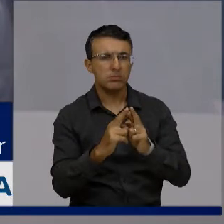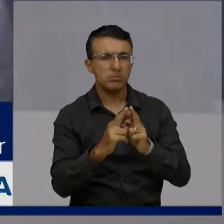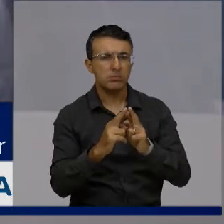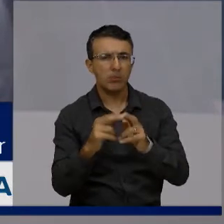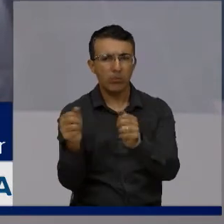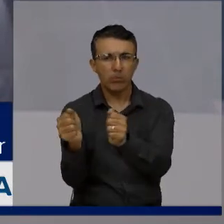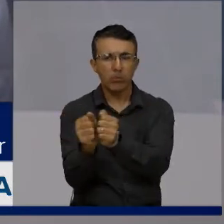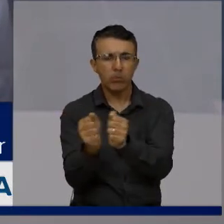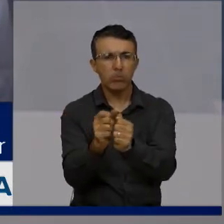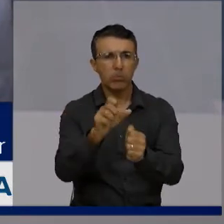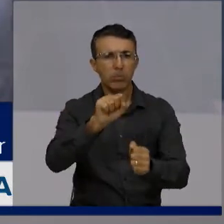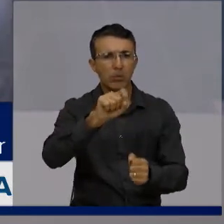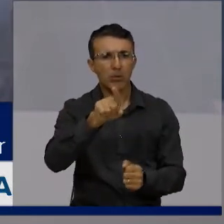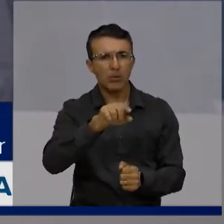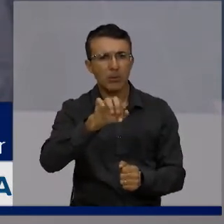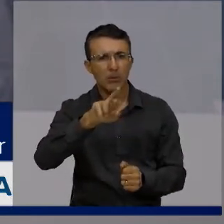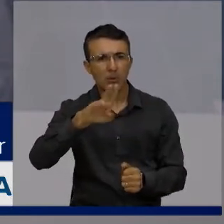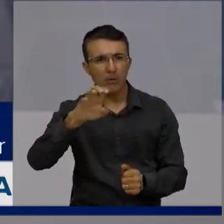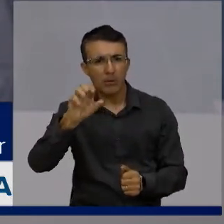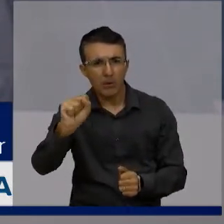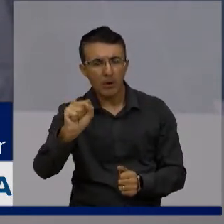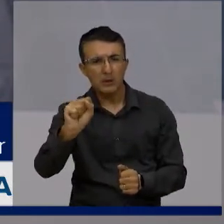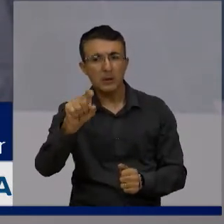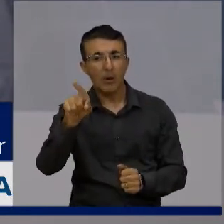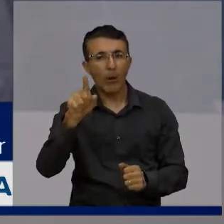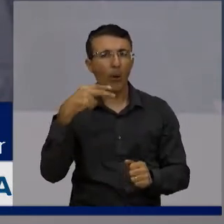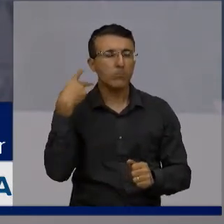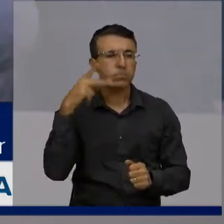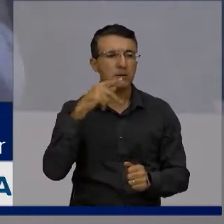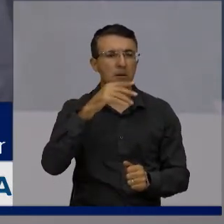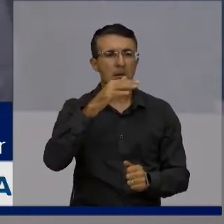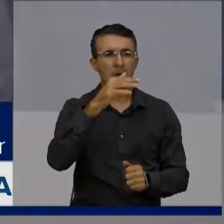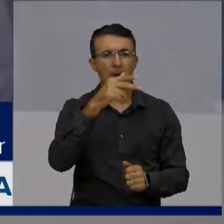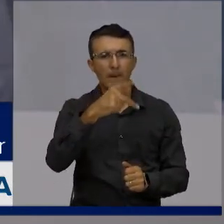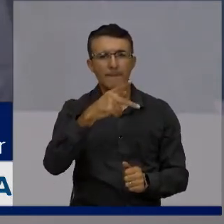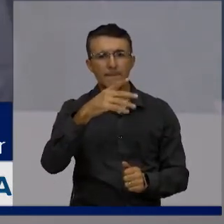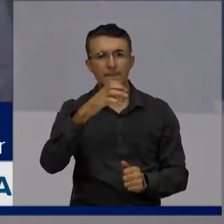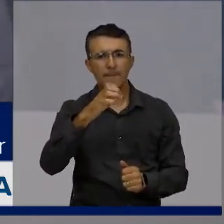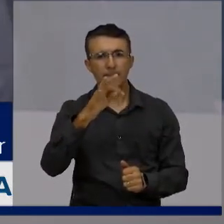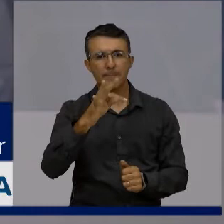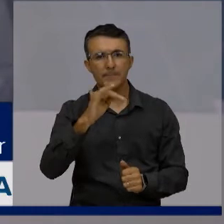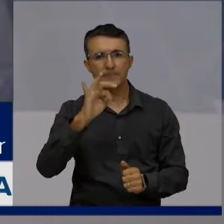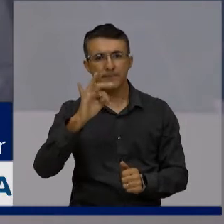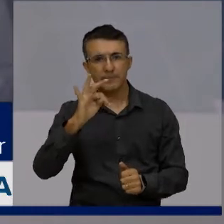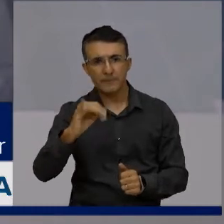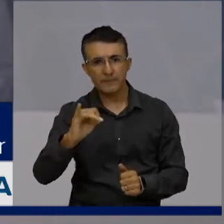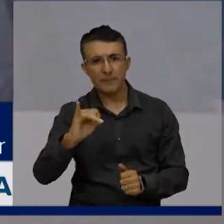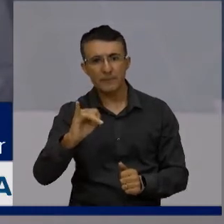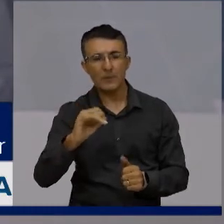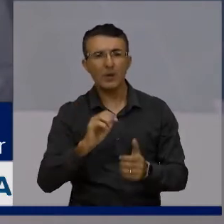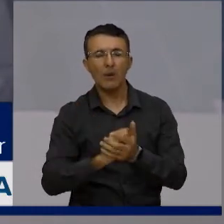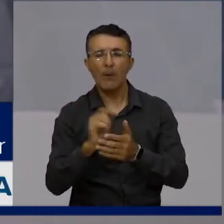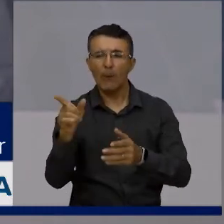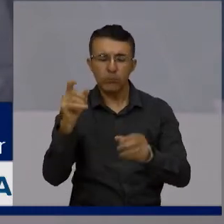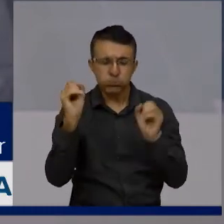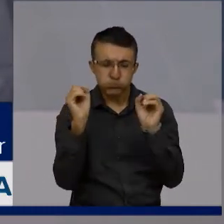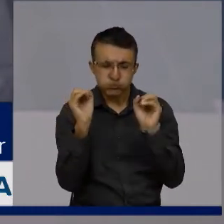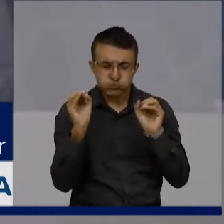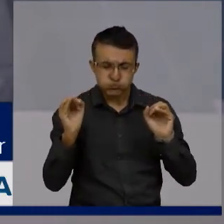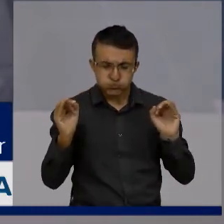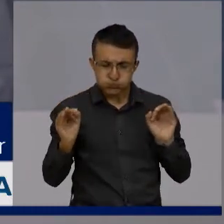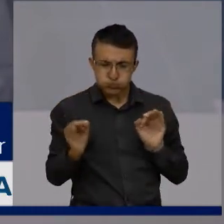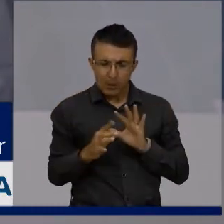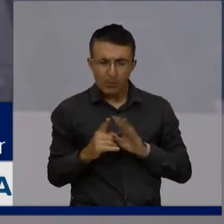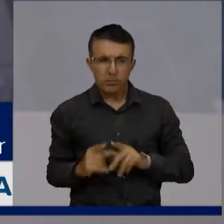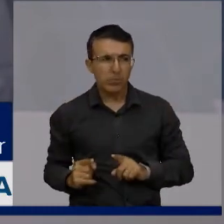né? E o Petit pronto para ir a São Paulo, lá no escritório do Osiris. Daqui a pouco ele fica sabendo que a